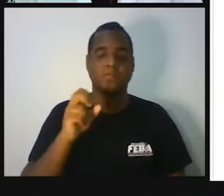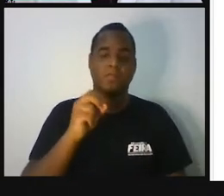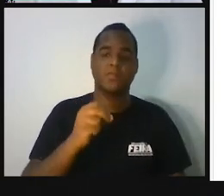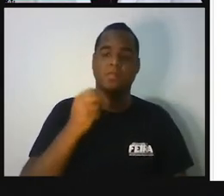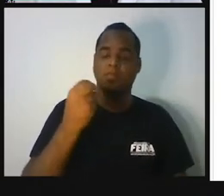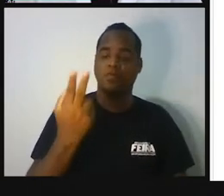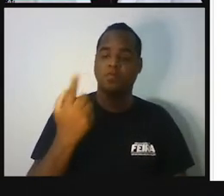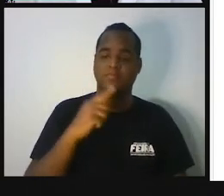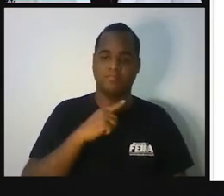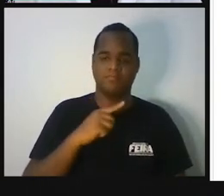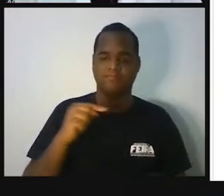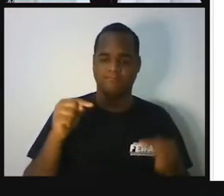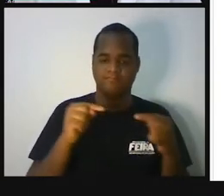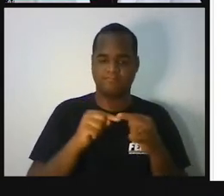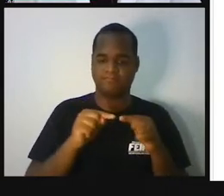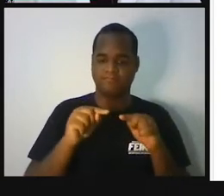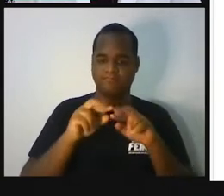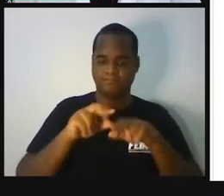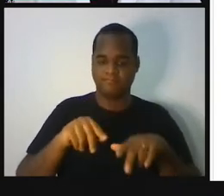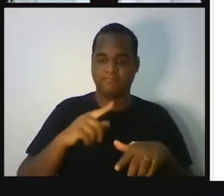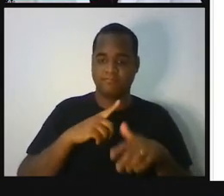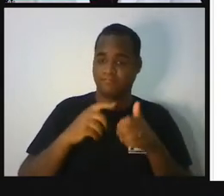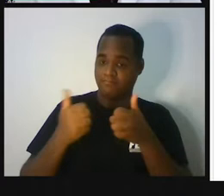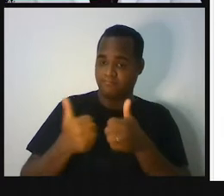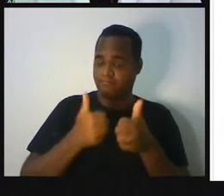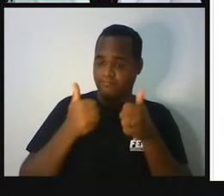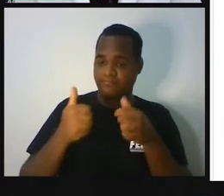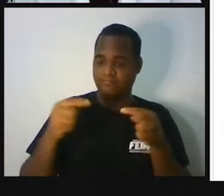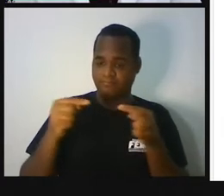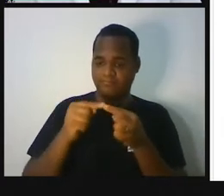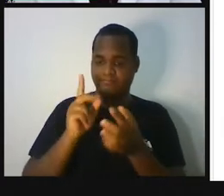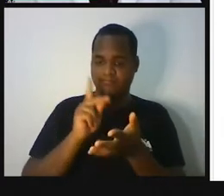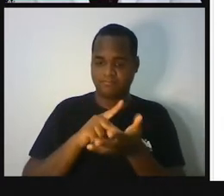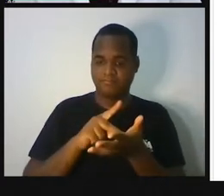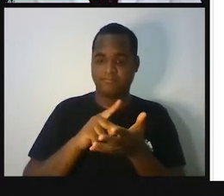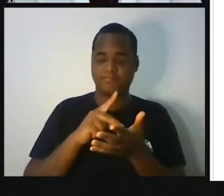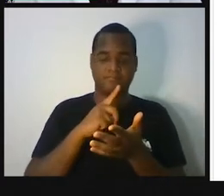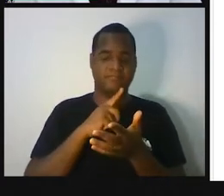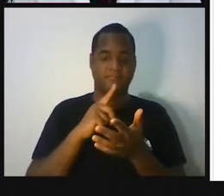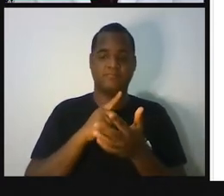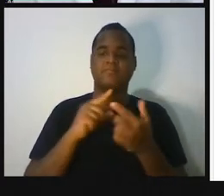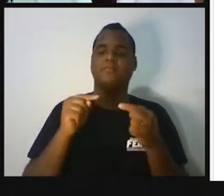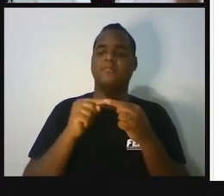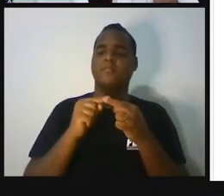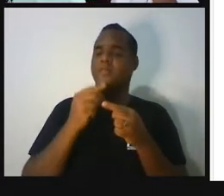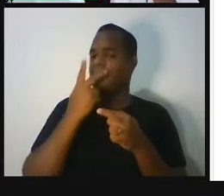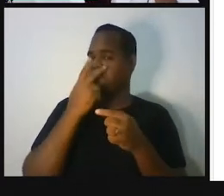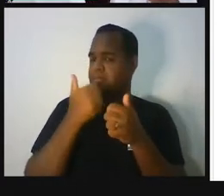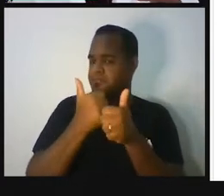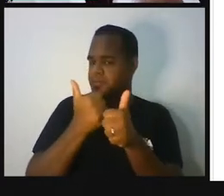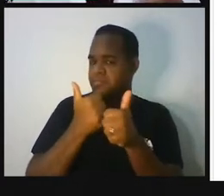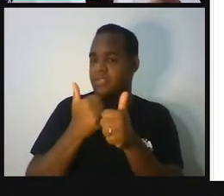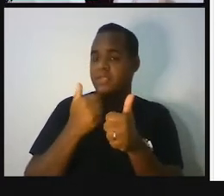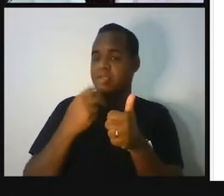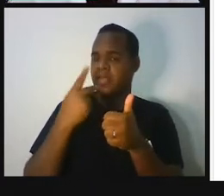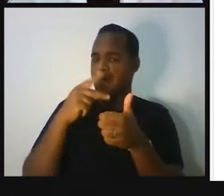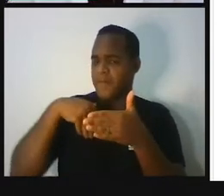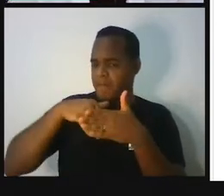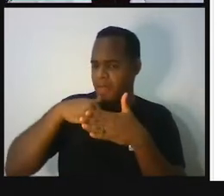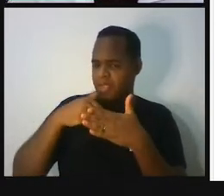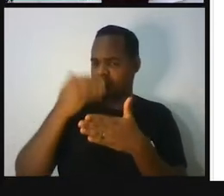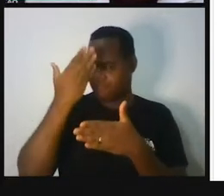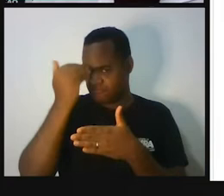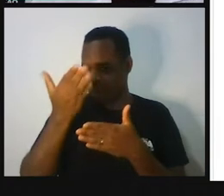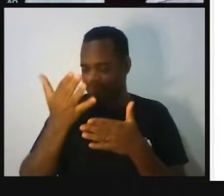de uma forma mais bacana como que é uma realidade mais próxima de vocês galera do baba Me ajuda